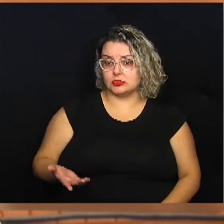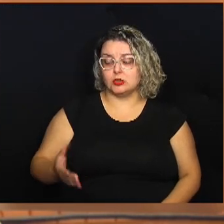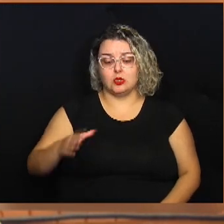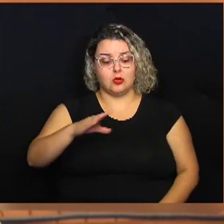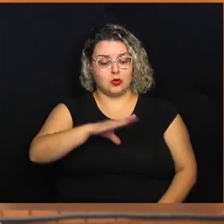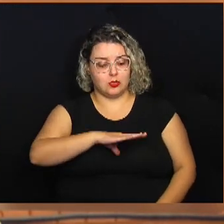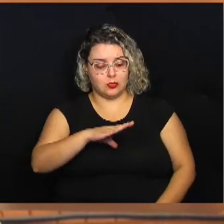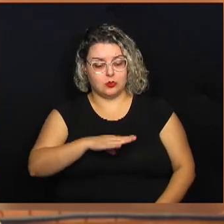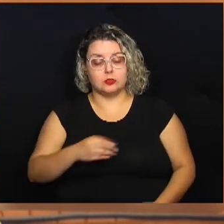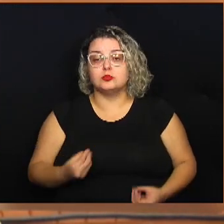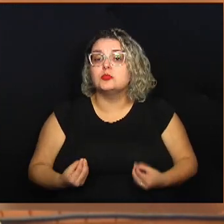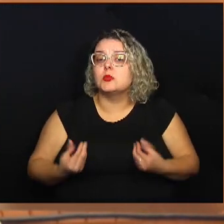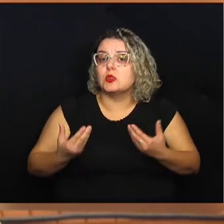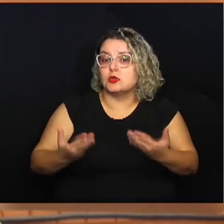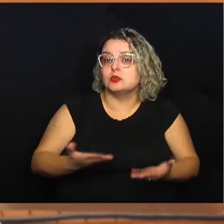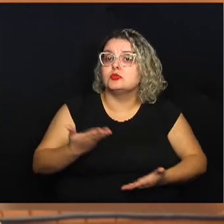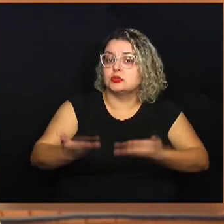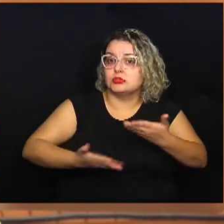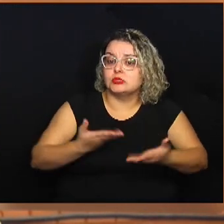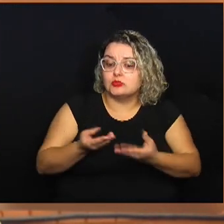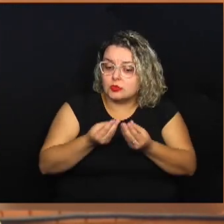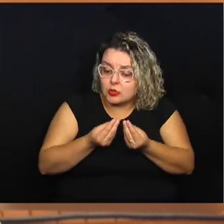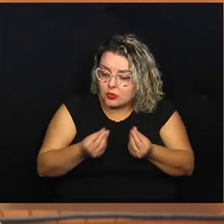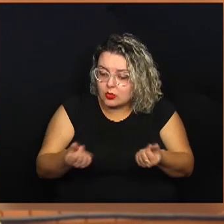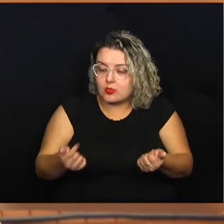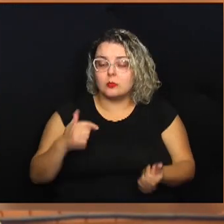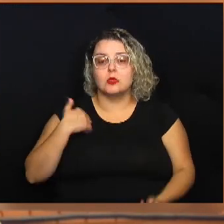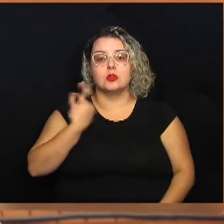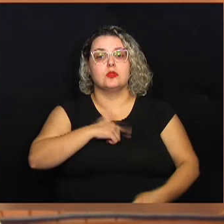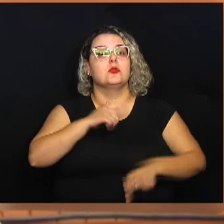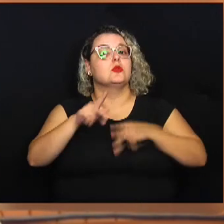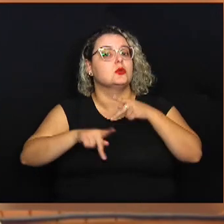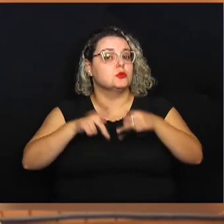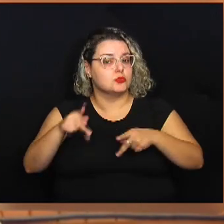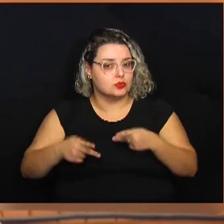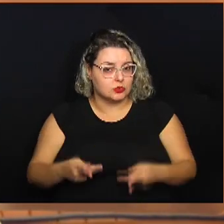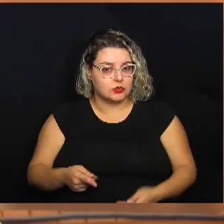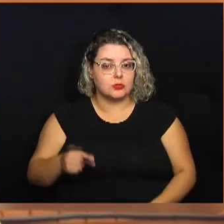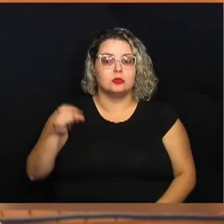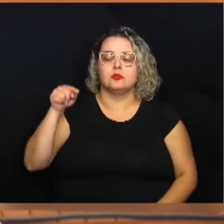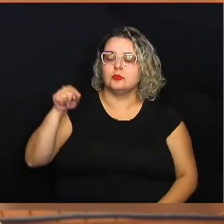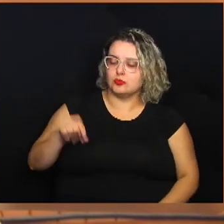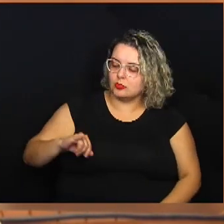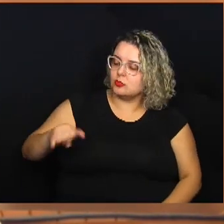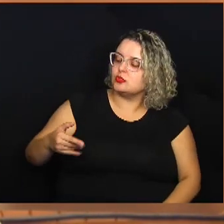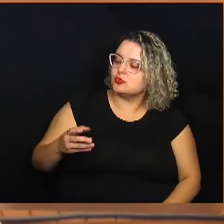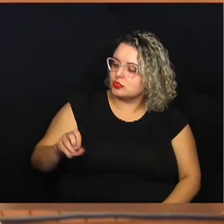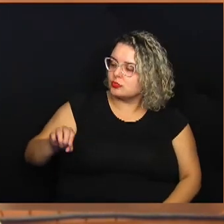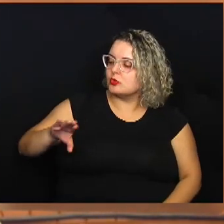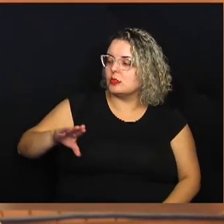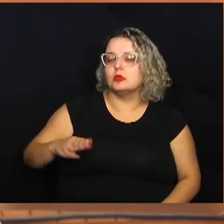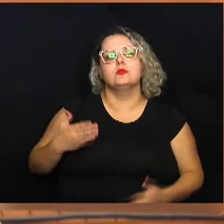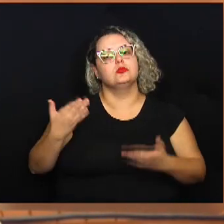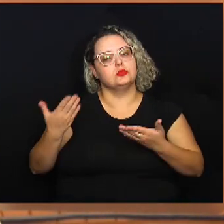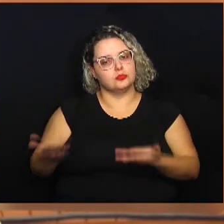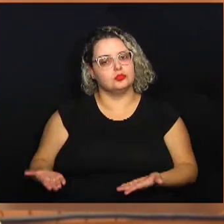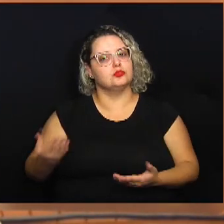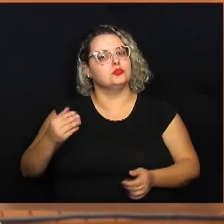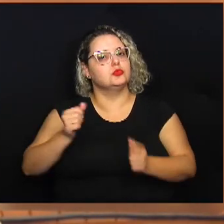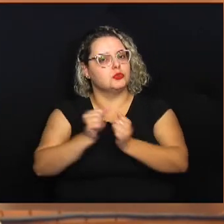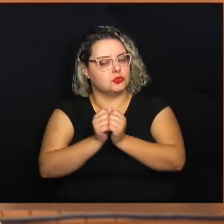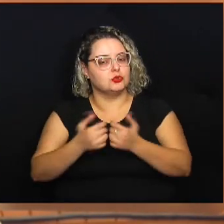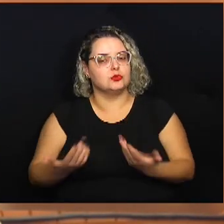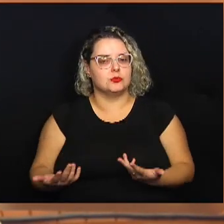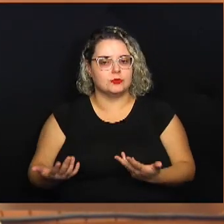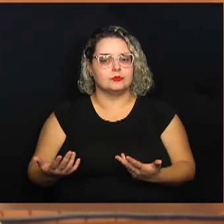município que ofertasse um serviço de qualidade para a nossa população, ali estava o João, né, presente